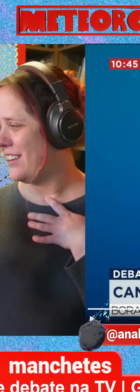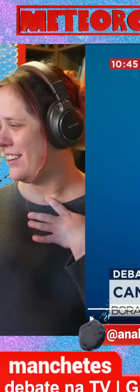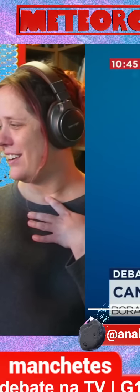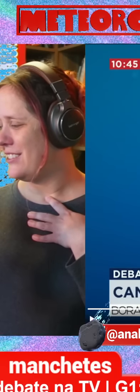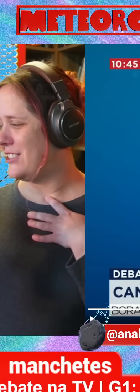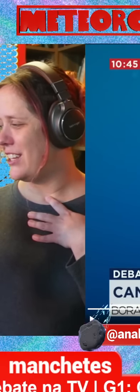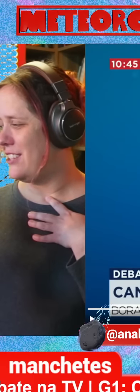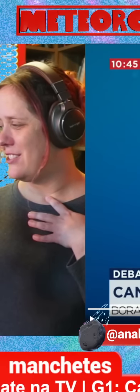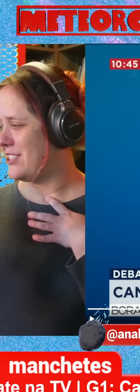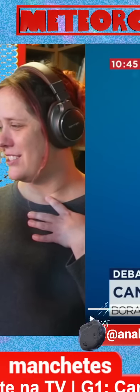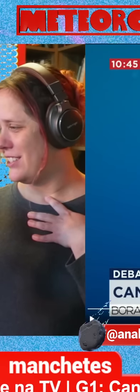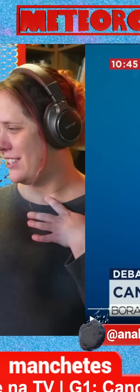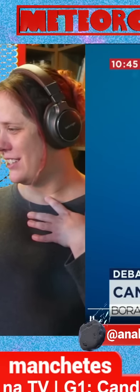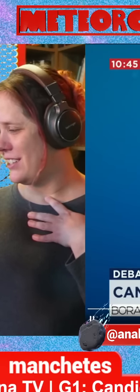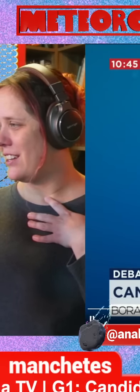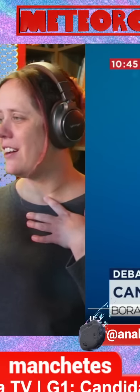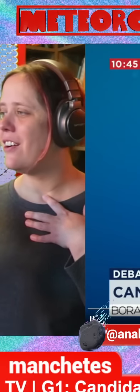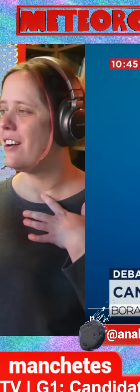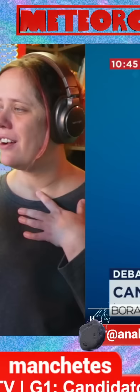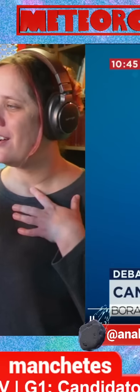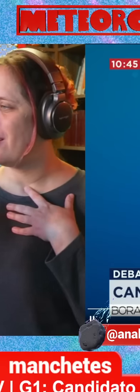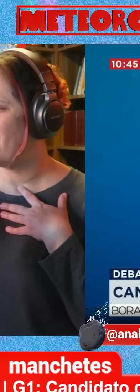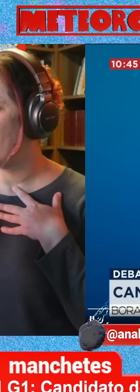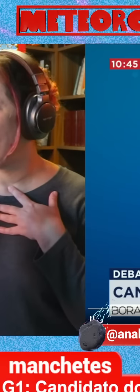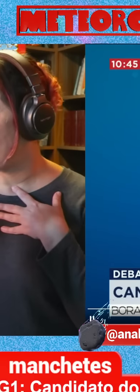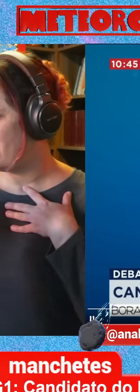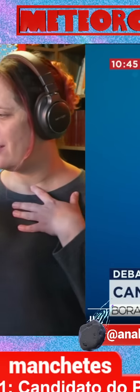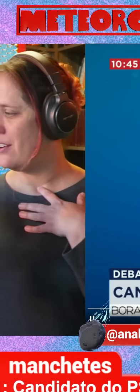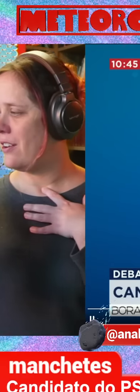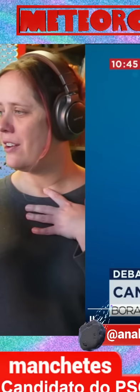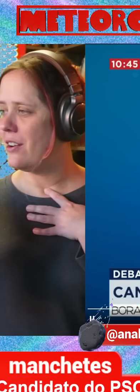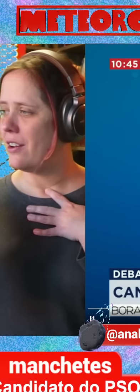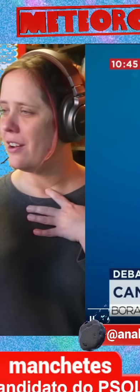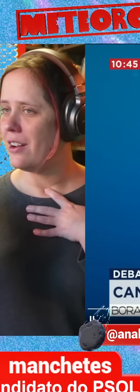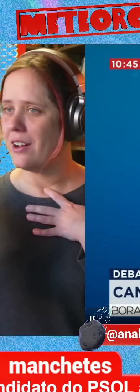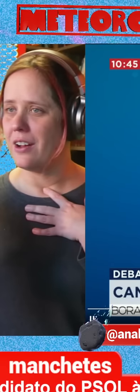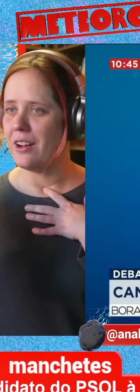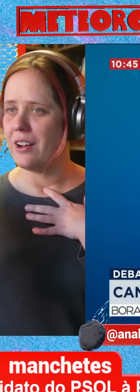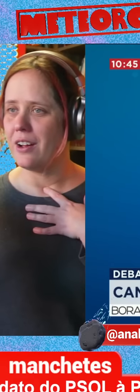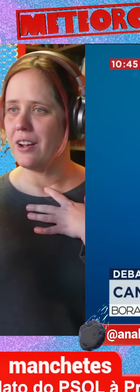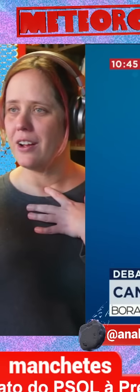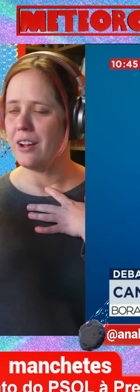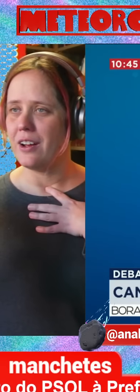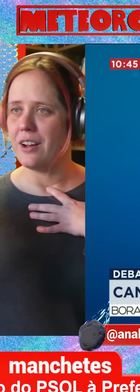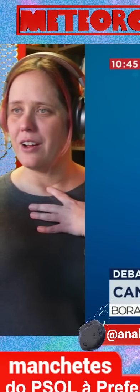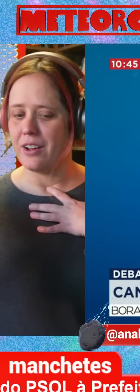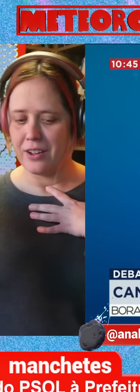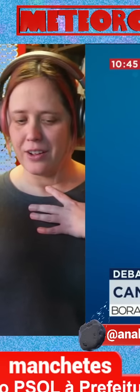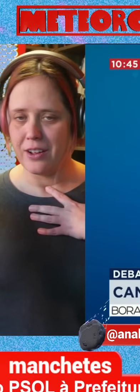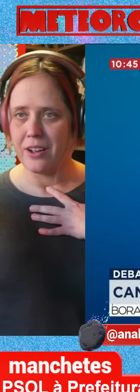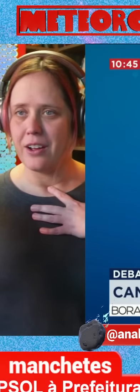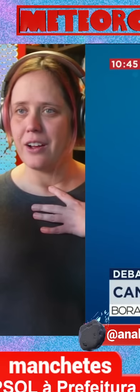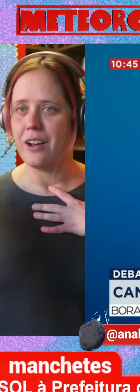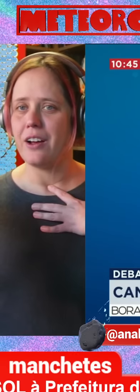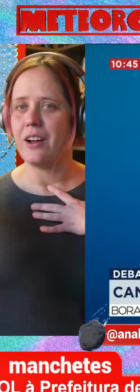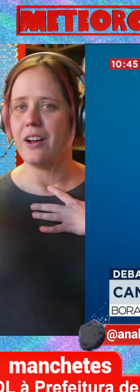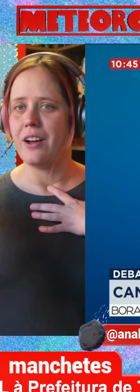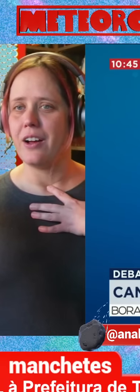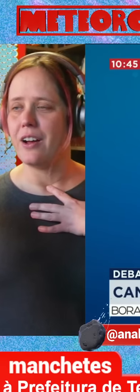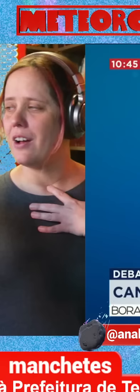1:31 gente depois voltou ao normal após o debate aconteceu mais uma confusão